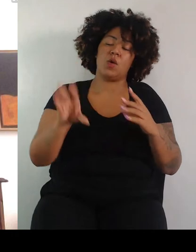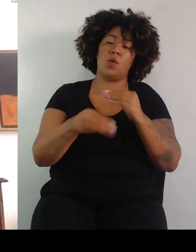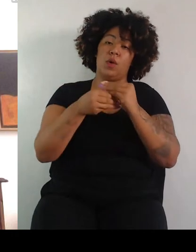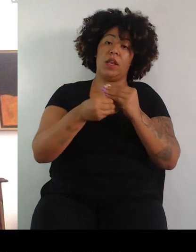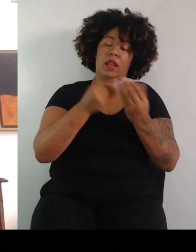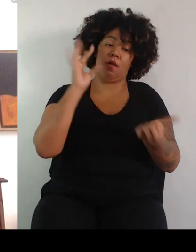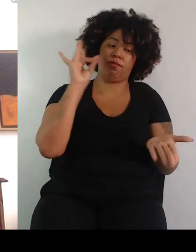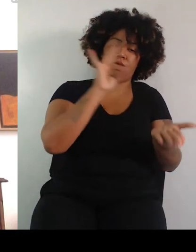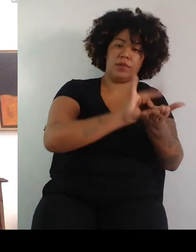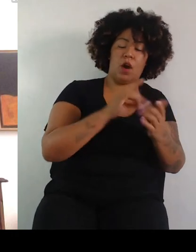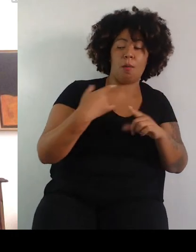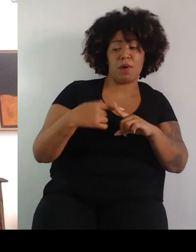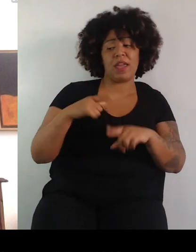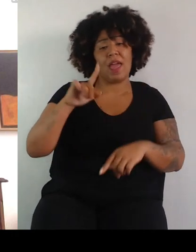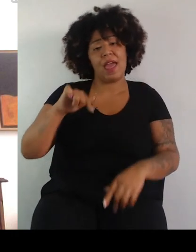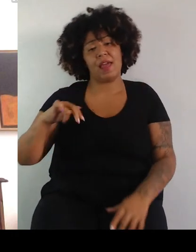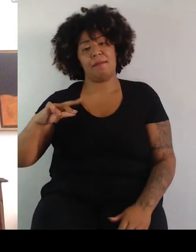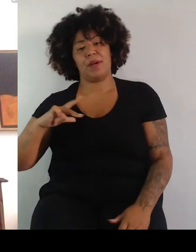pessoais